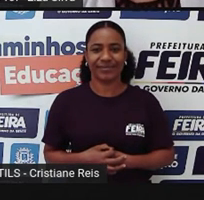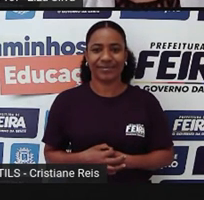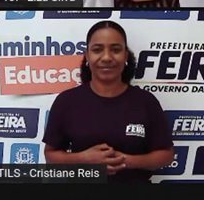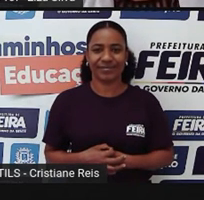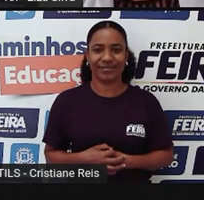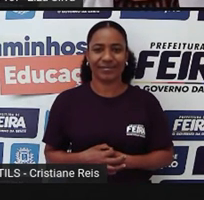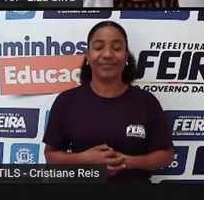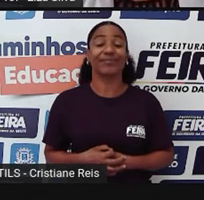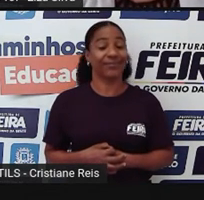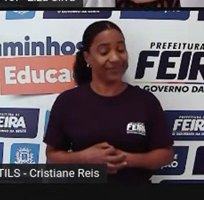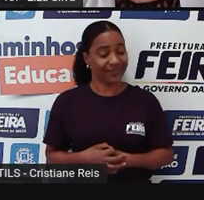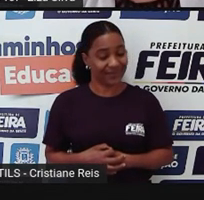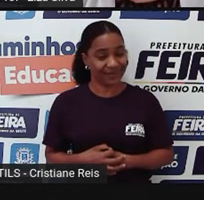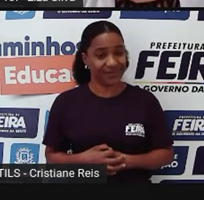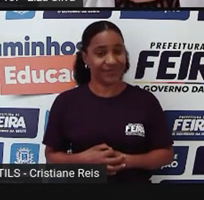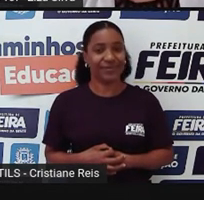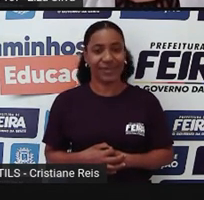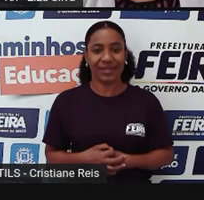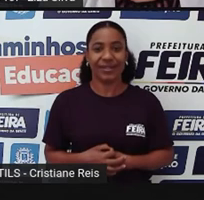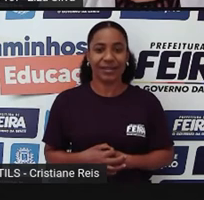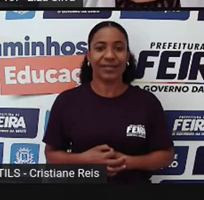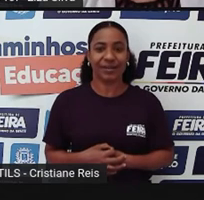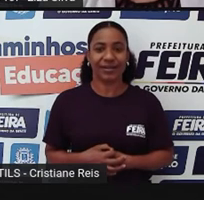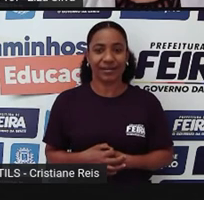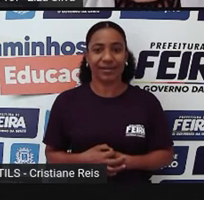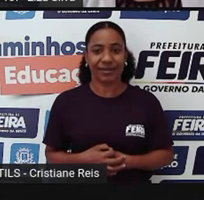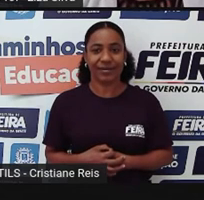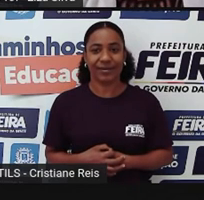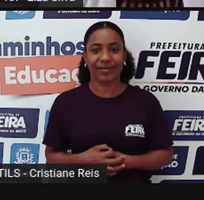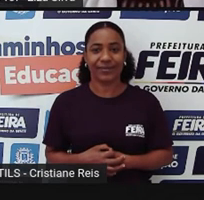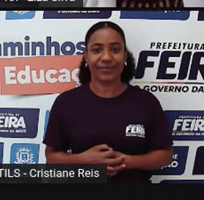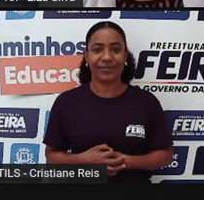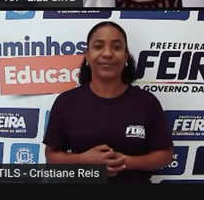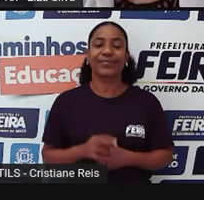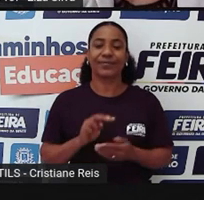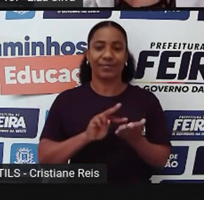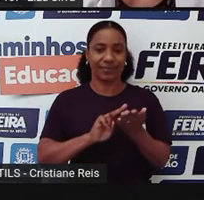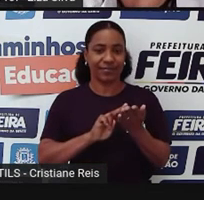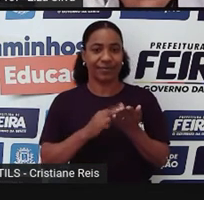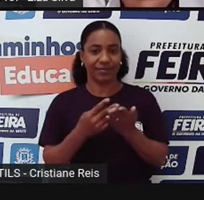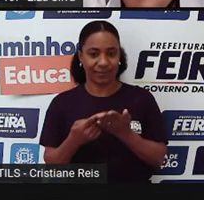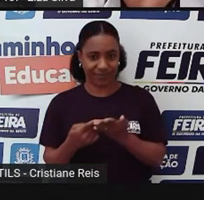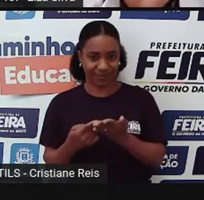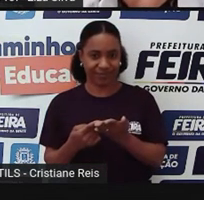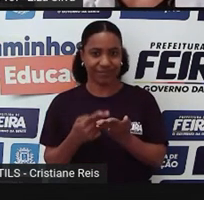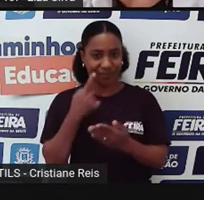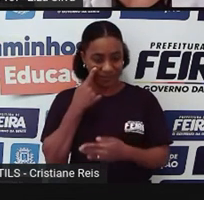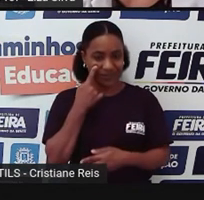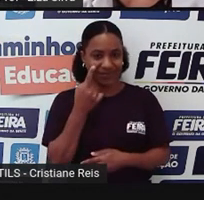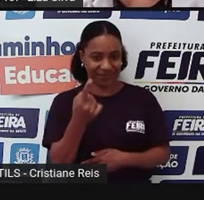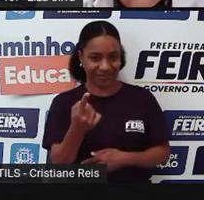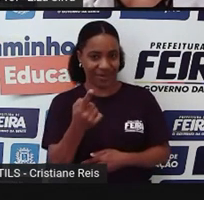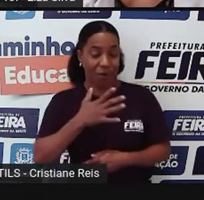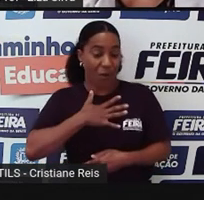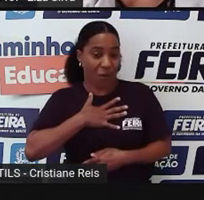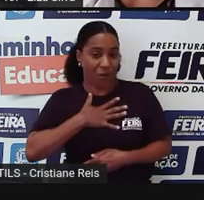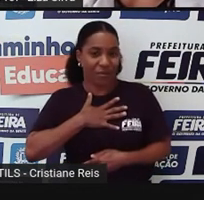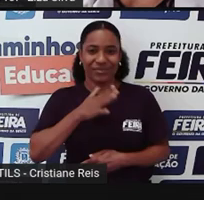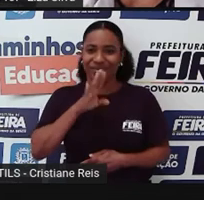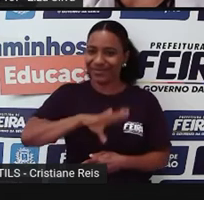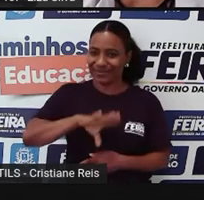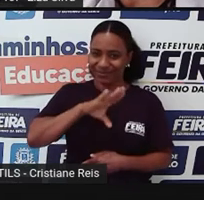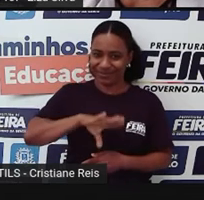outra vez para que sempre Oi ok a rabiola